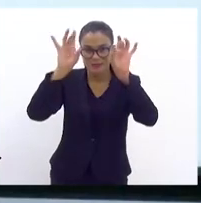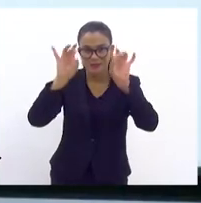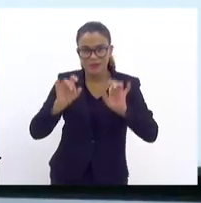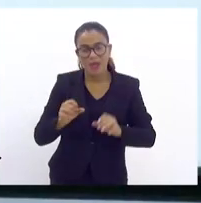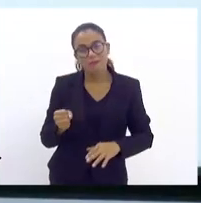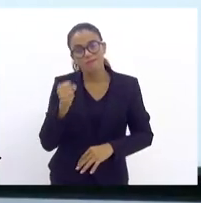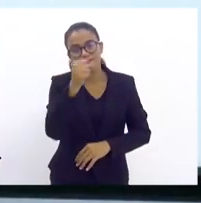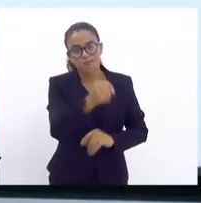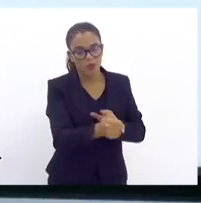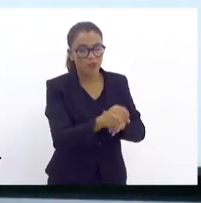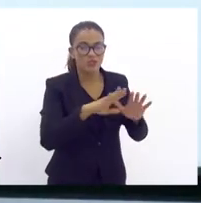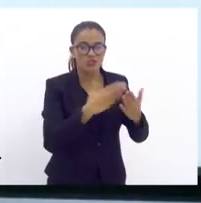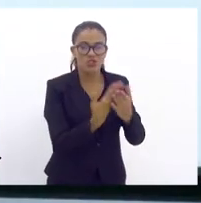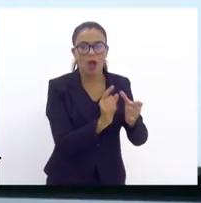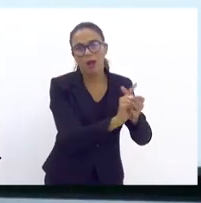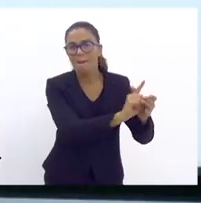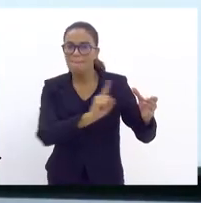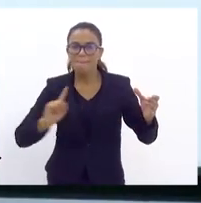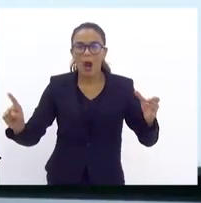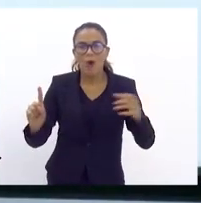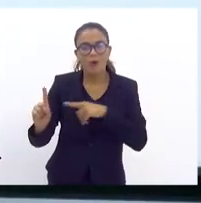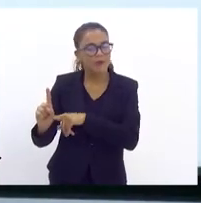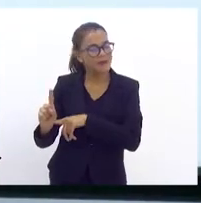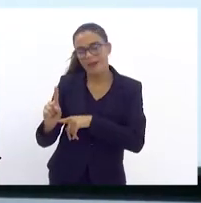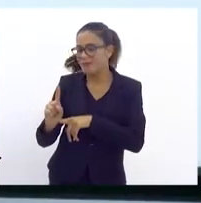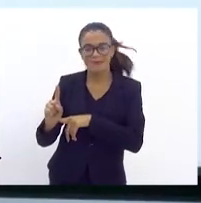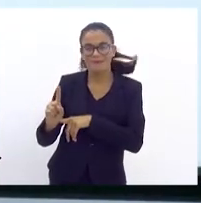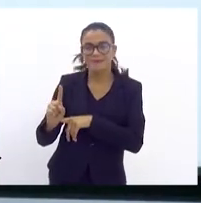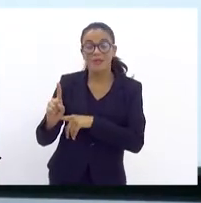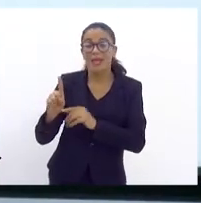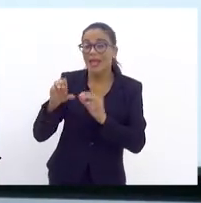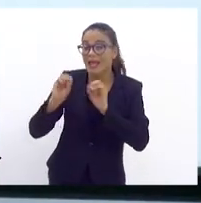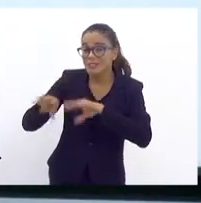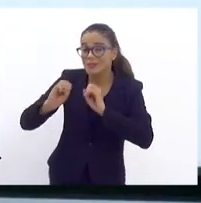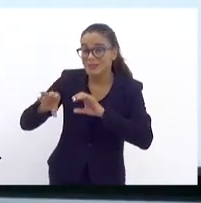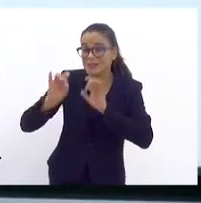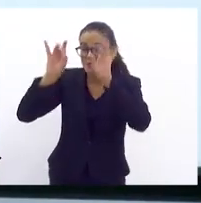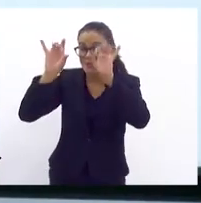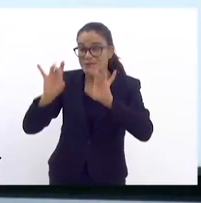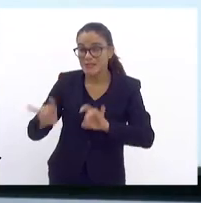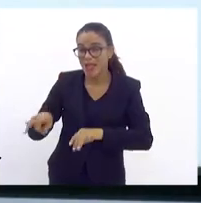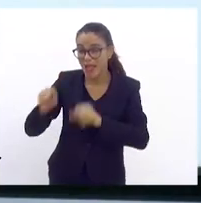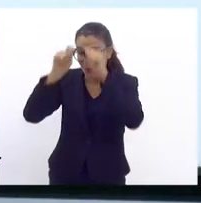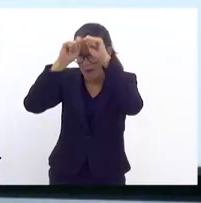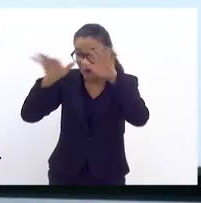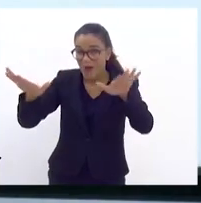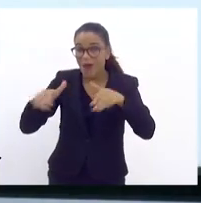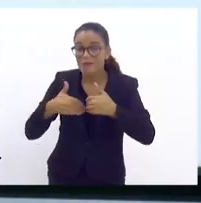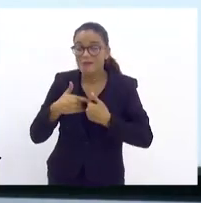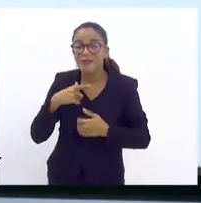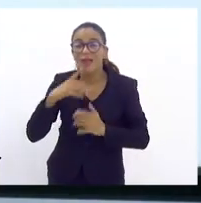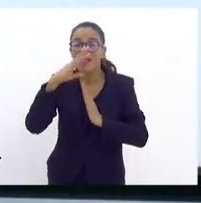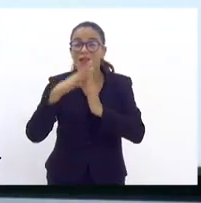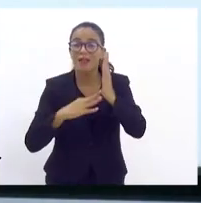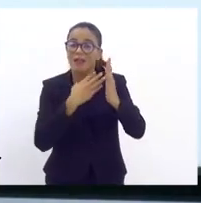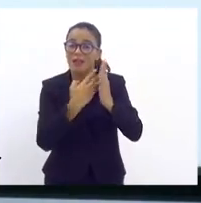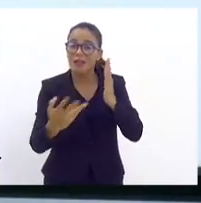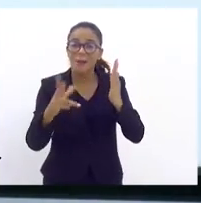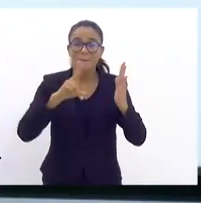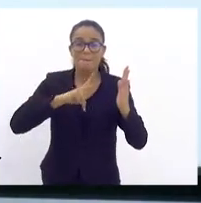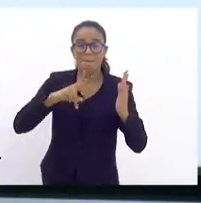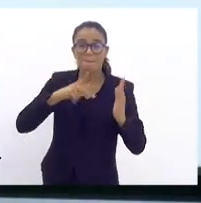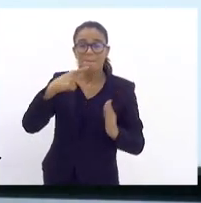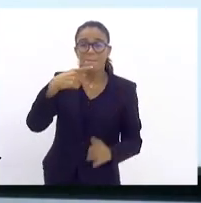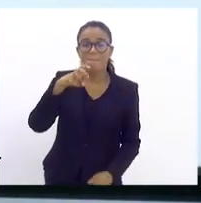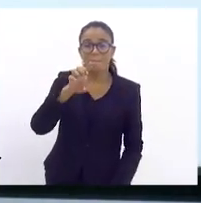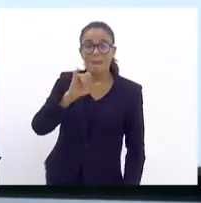e botar numa escola separada não educação especial é o autista ter direito ao plano de estudo individualizado pay